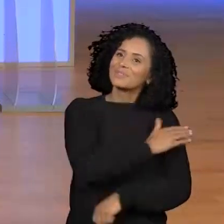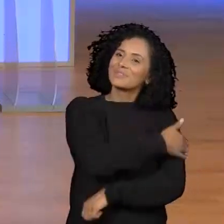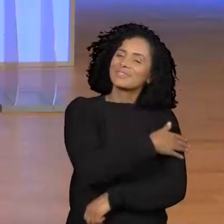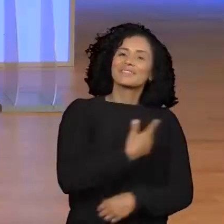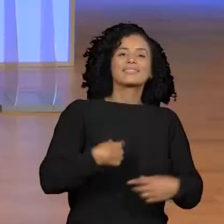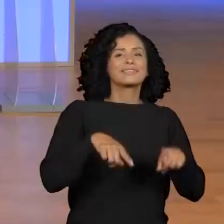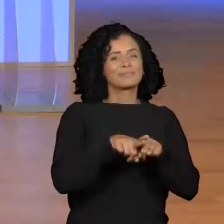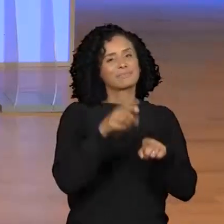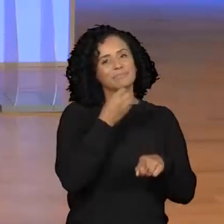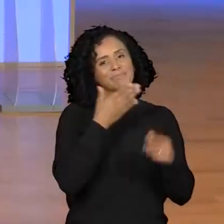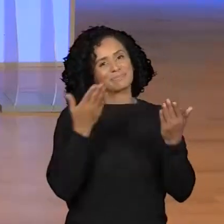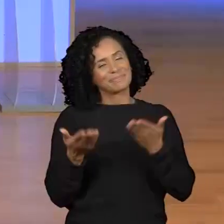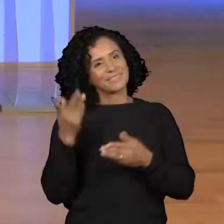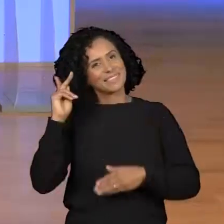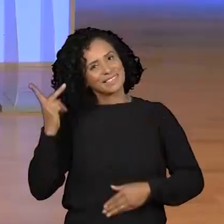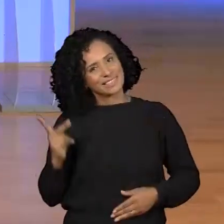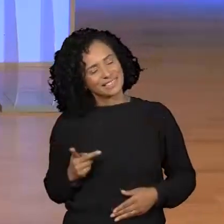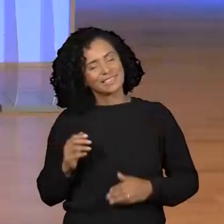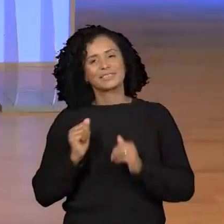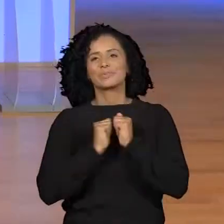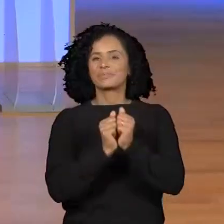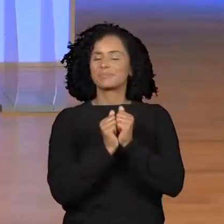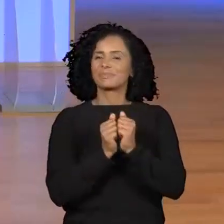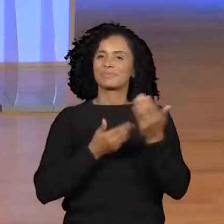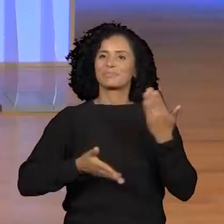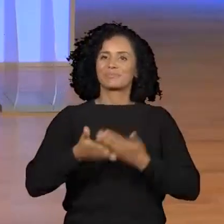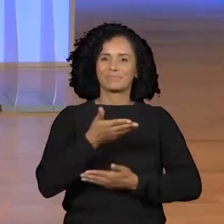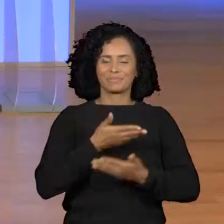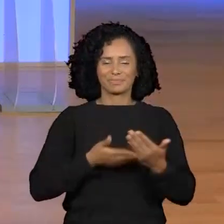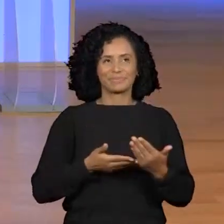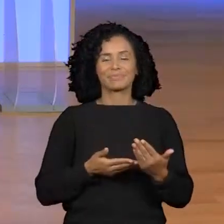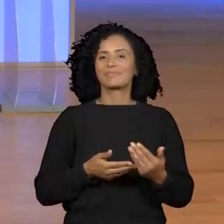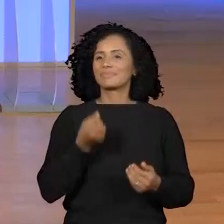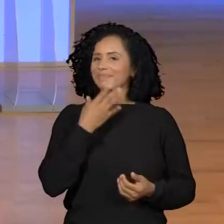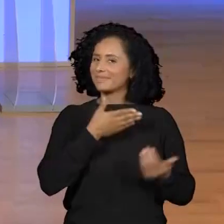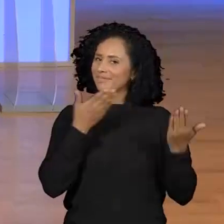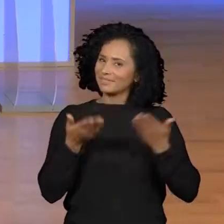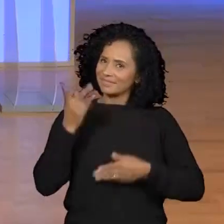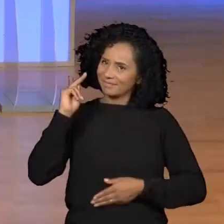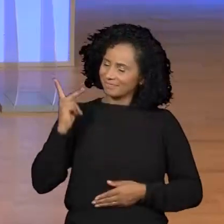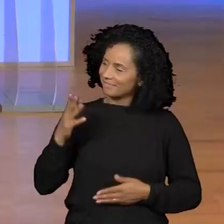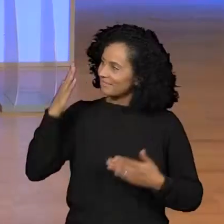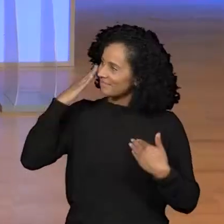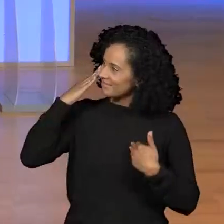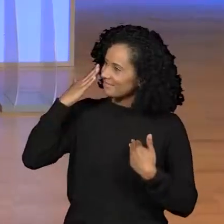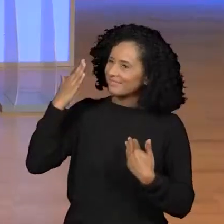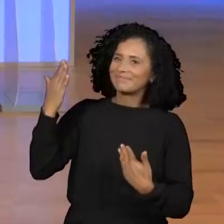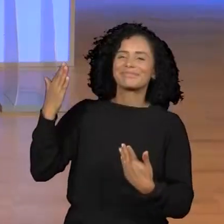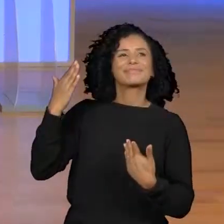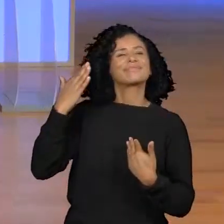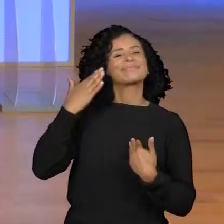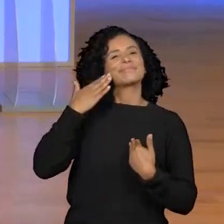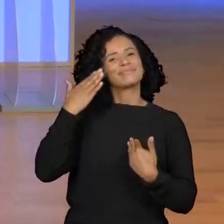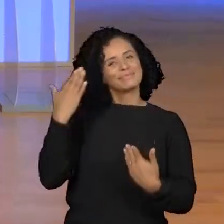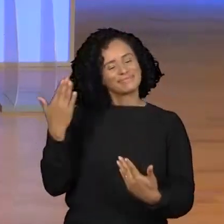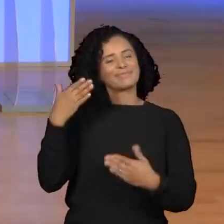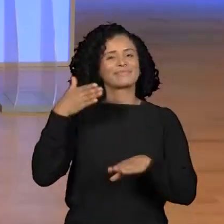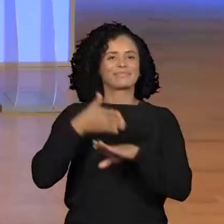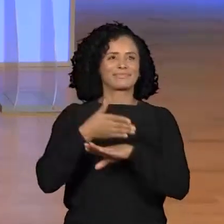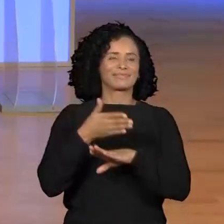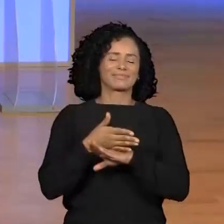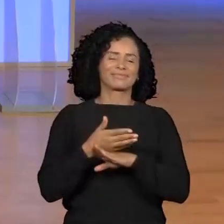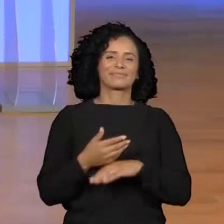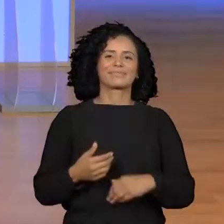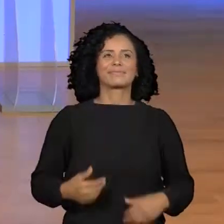as boas-vindas para a Kelly, que nos acompanha aí na aula de hoje. Seja muito bem-vinda, Kelly. Muito obrigada aí pela